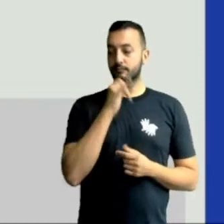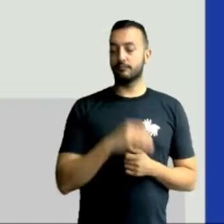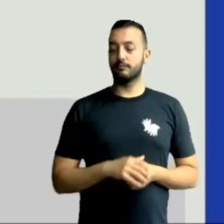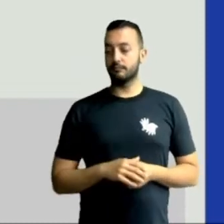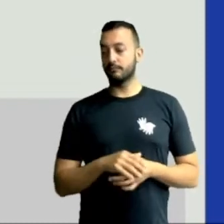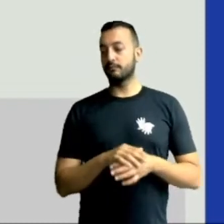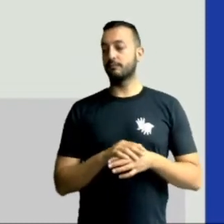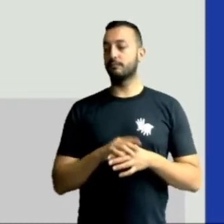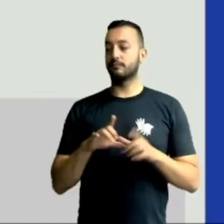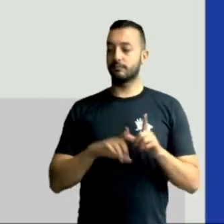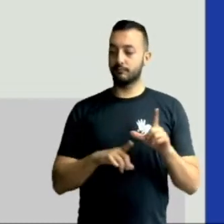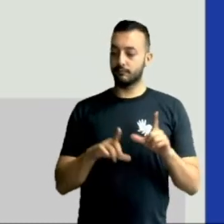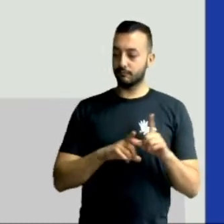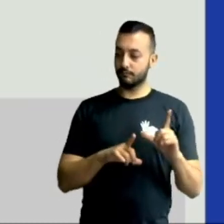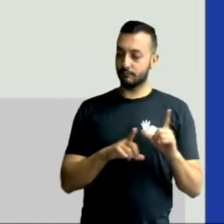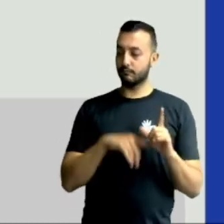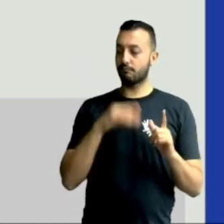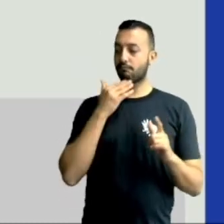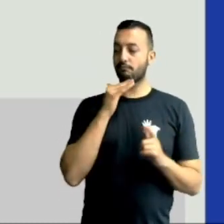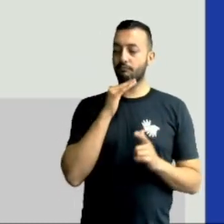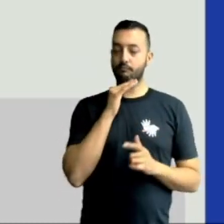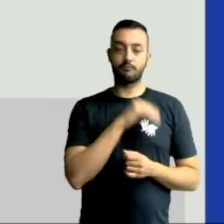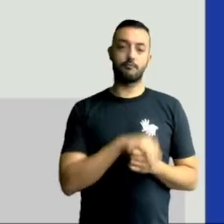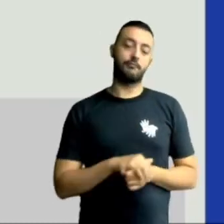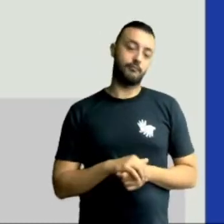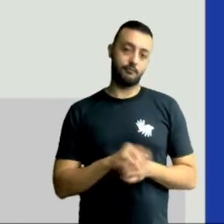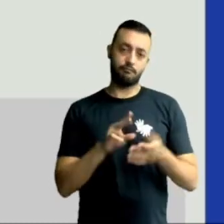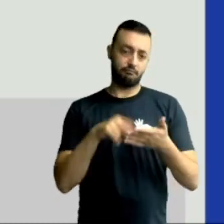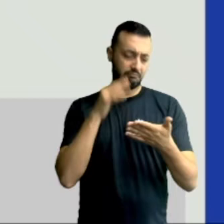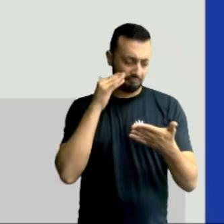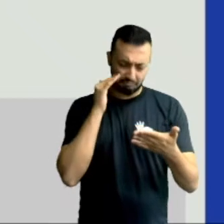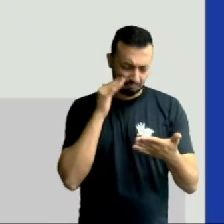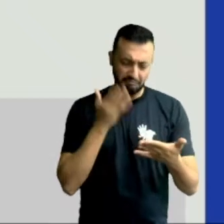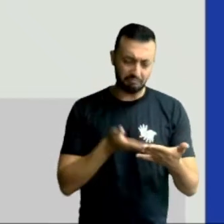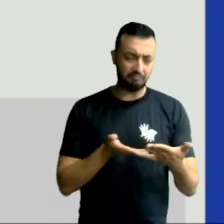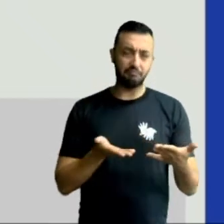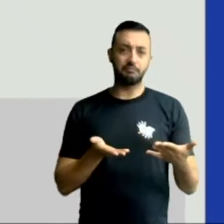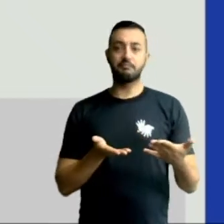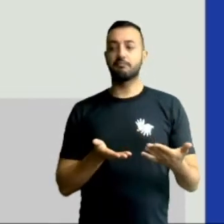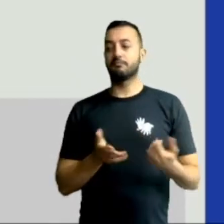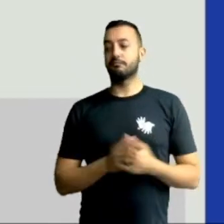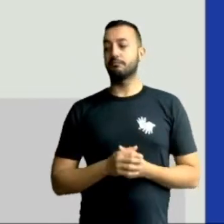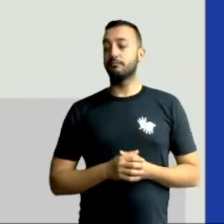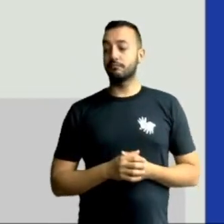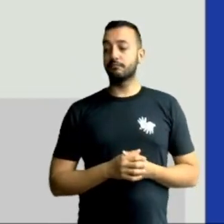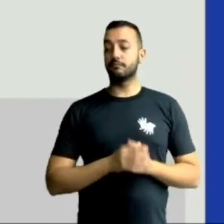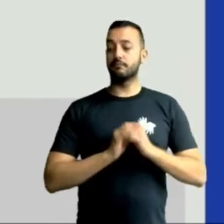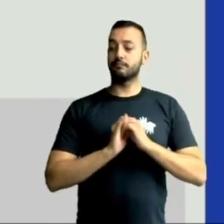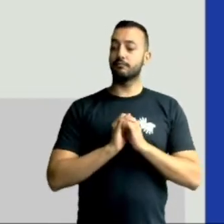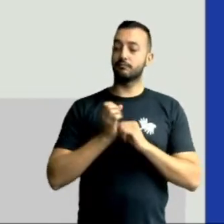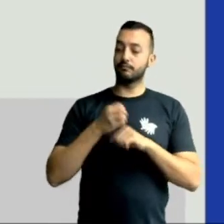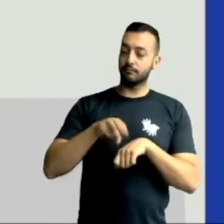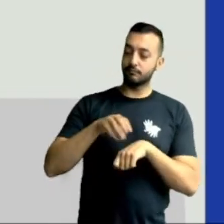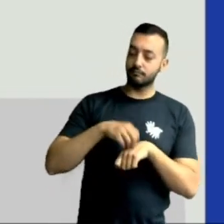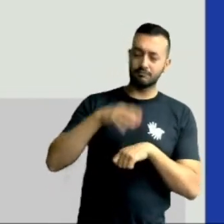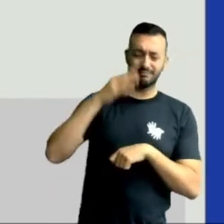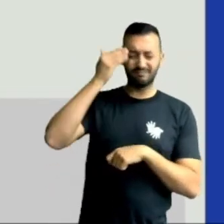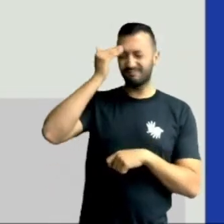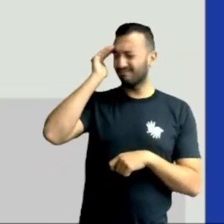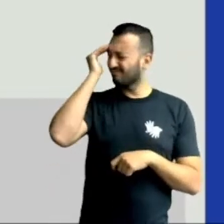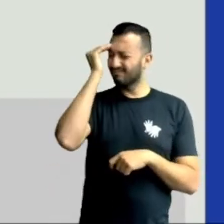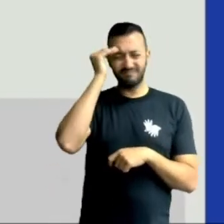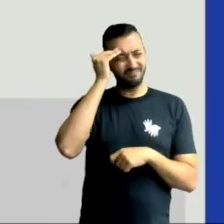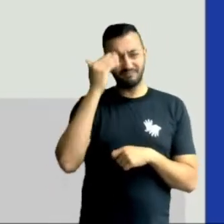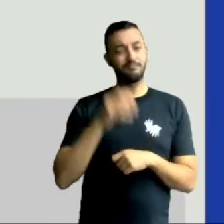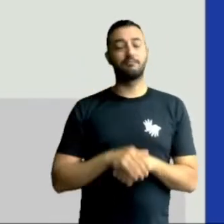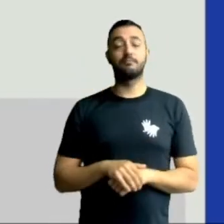ó. Letra ilegível, letra que não se consegue ler. Então, quando eu falo recado